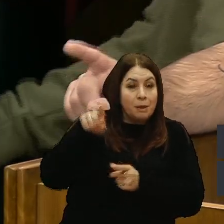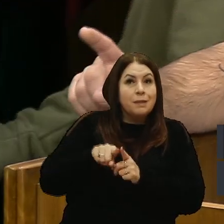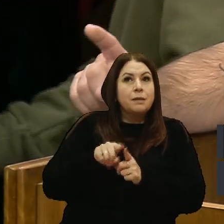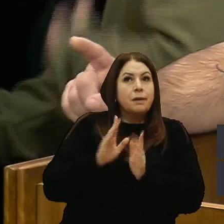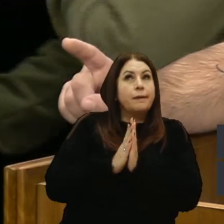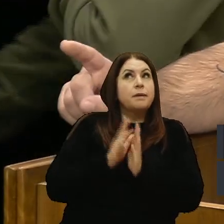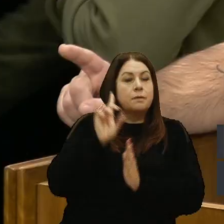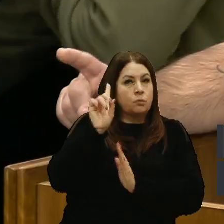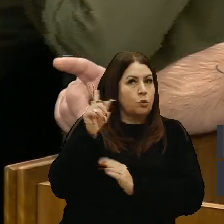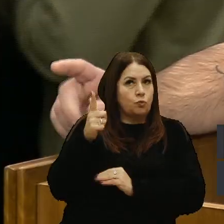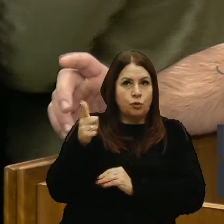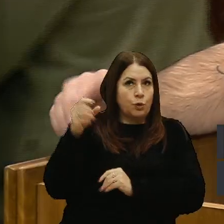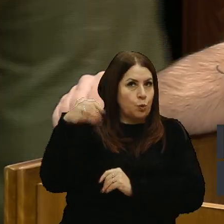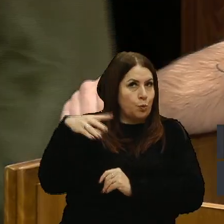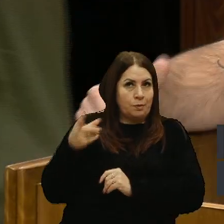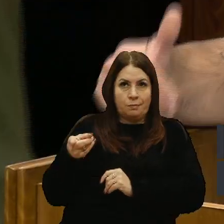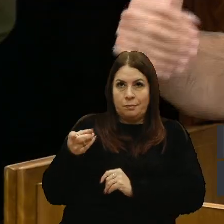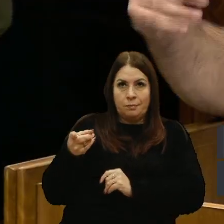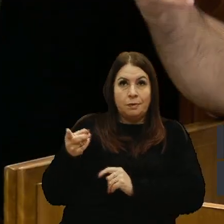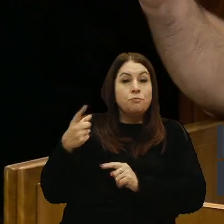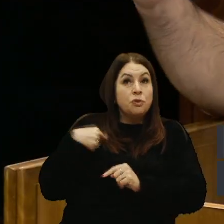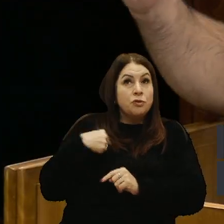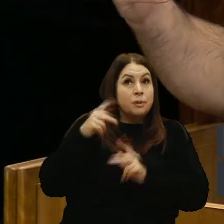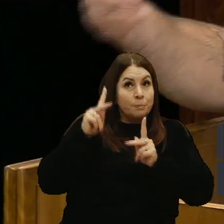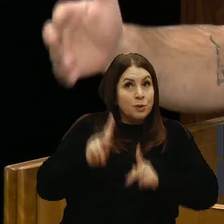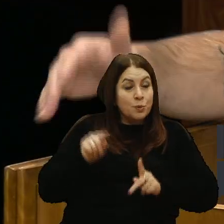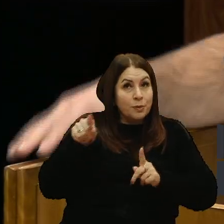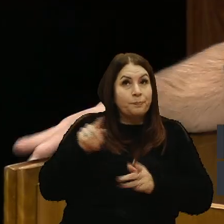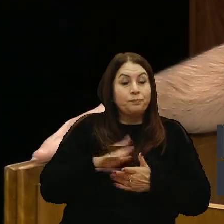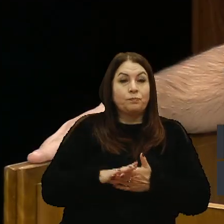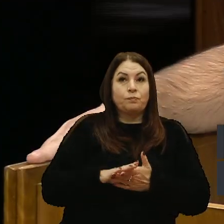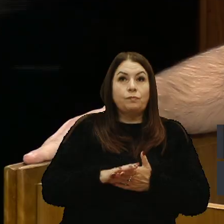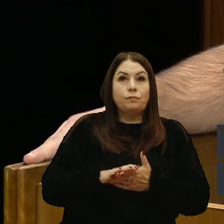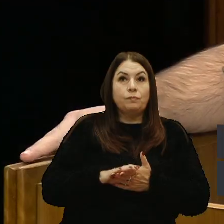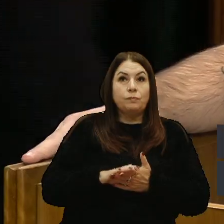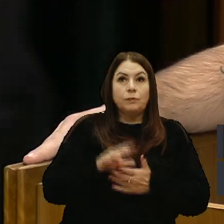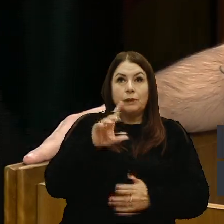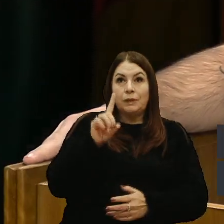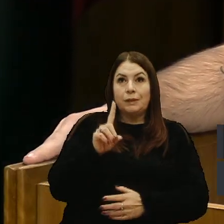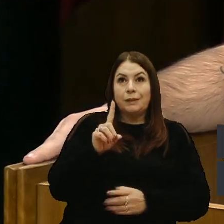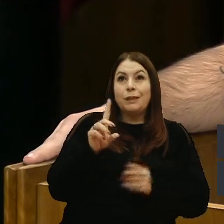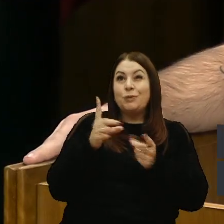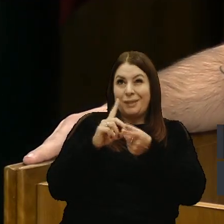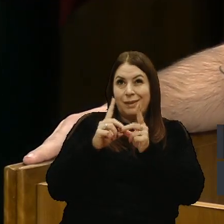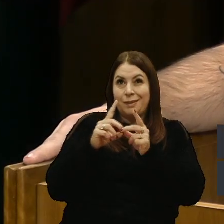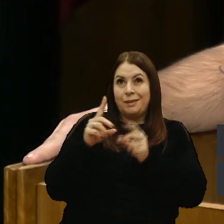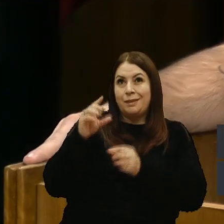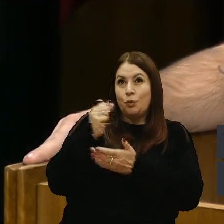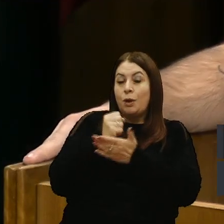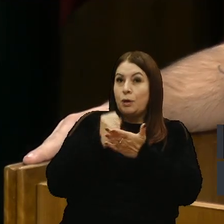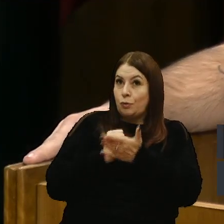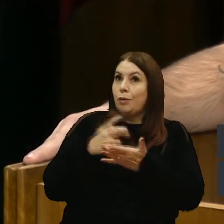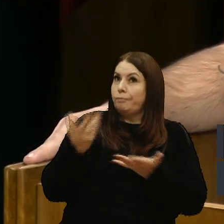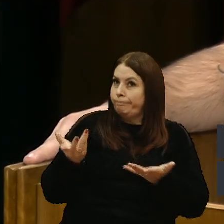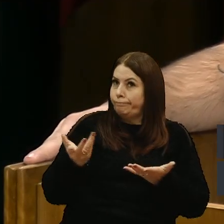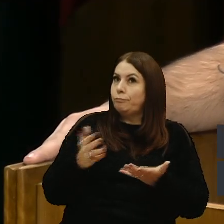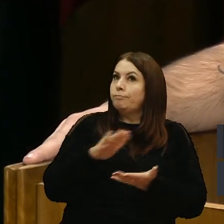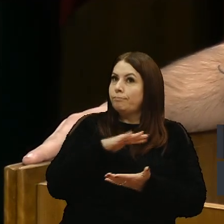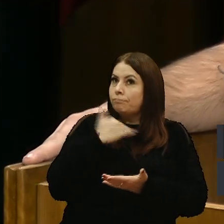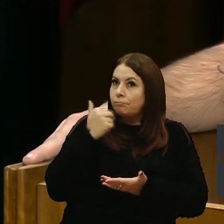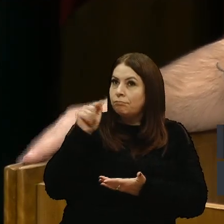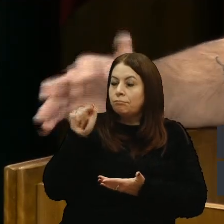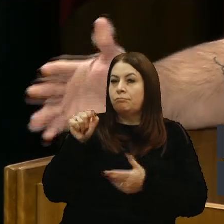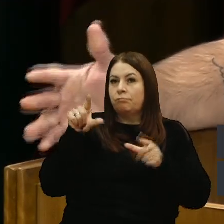Deus que não tinha luz naquele local, porque se tivessem as pessoas lá no Detran e no cartório, teria havido mortes